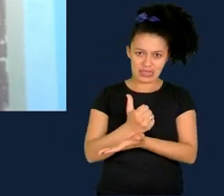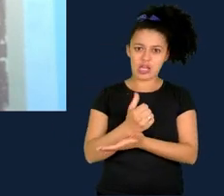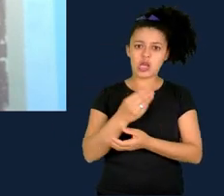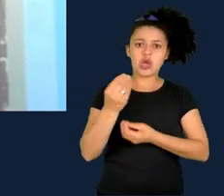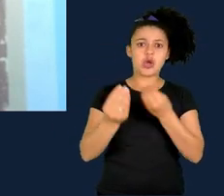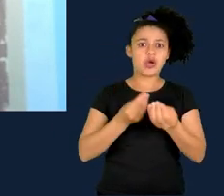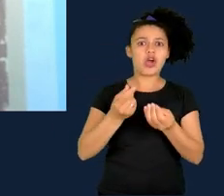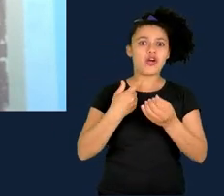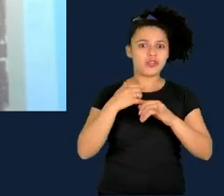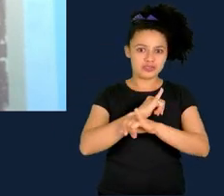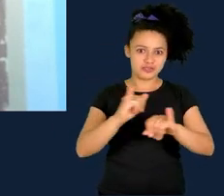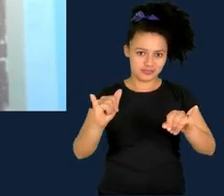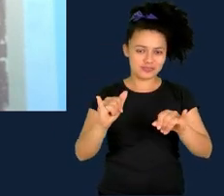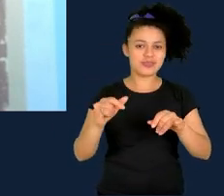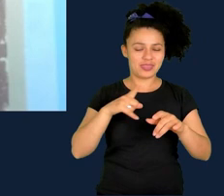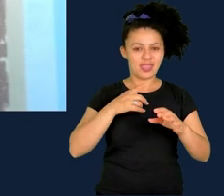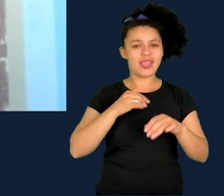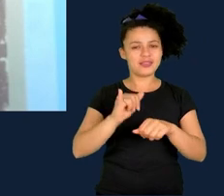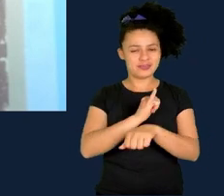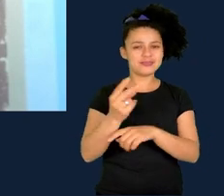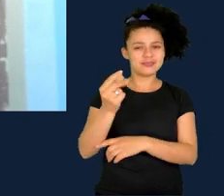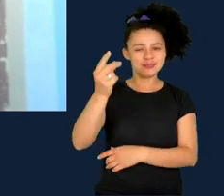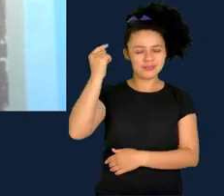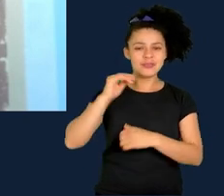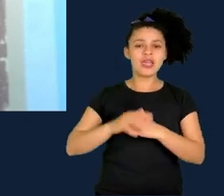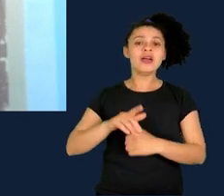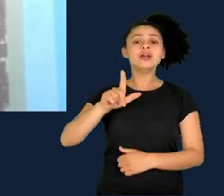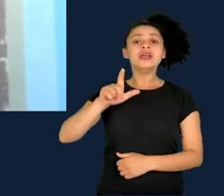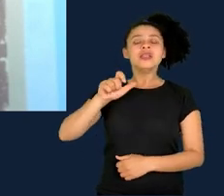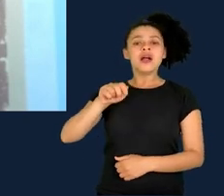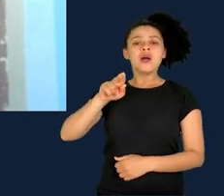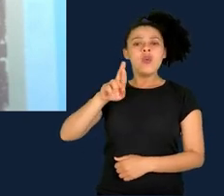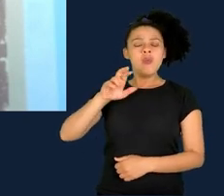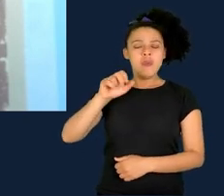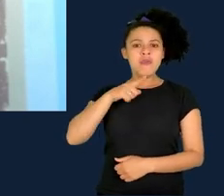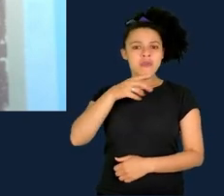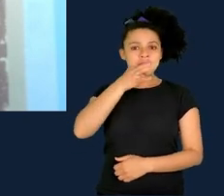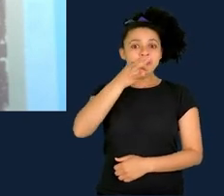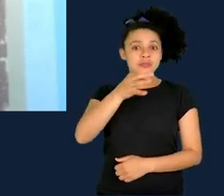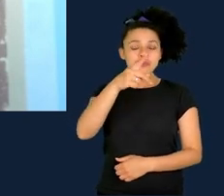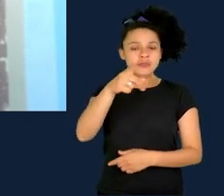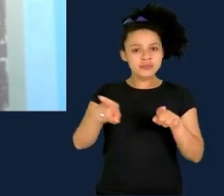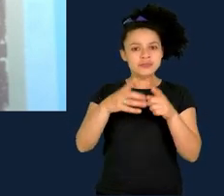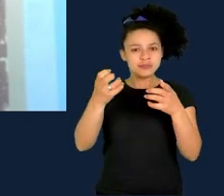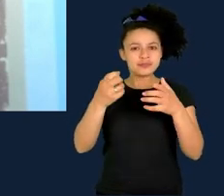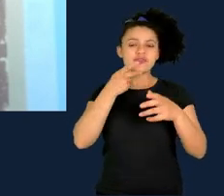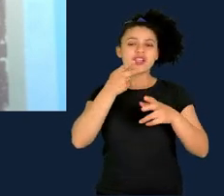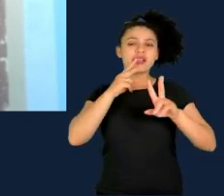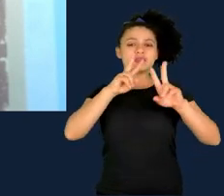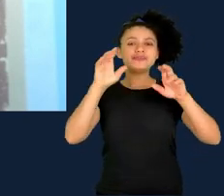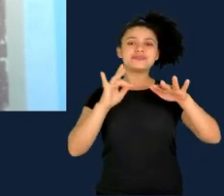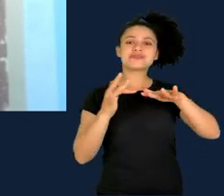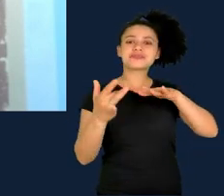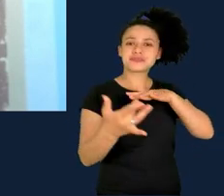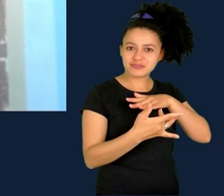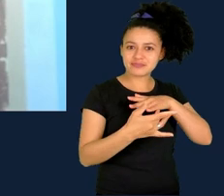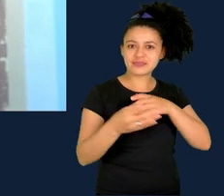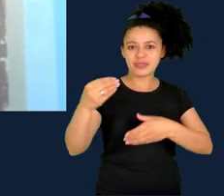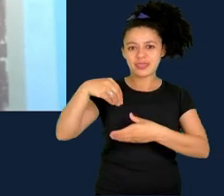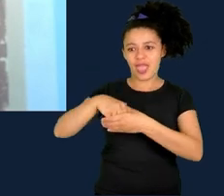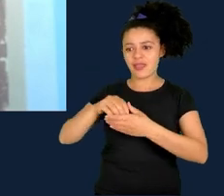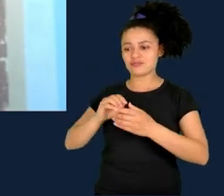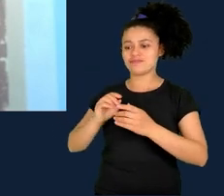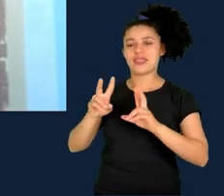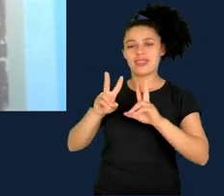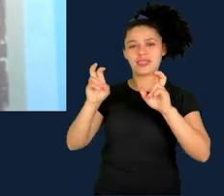desinformar. Laura, você tem alguns pensamentos sobre o papel das mídias sociais e essa crise climática? Quando